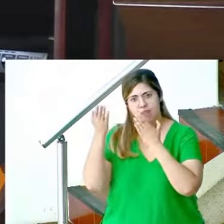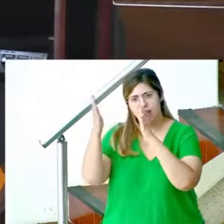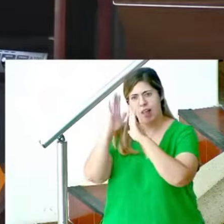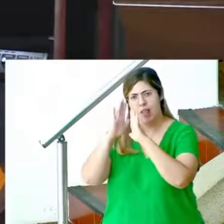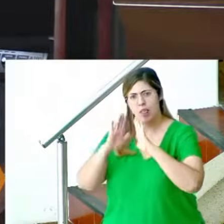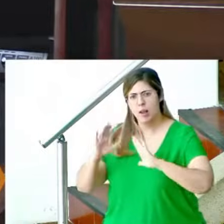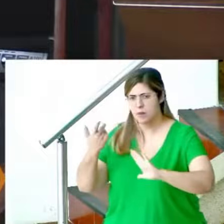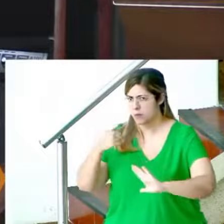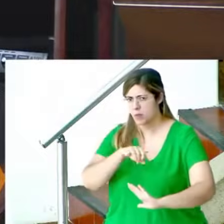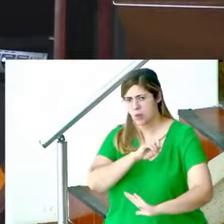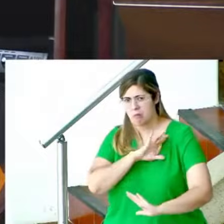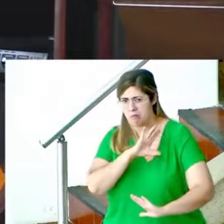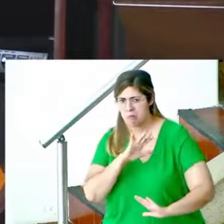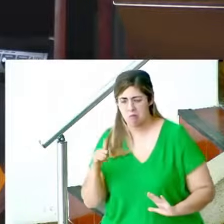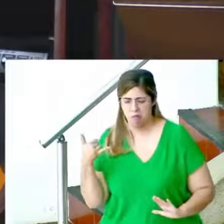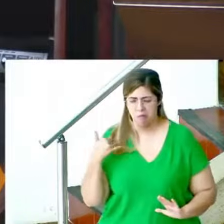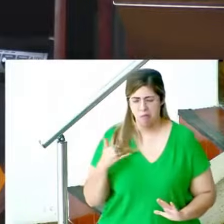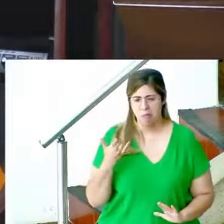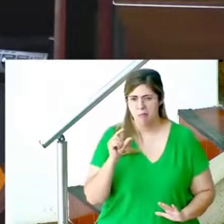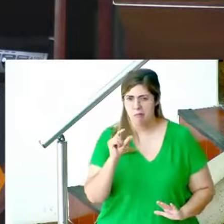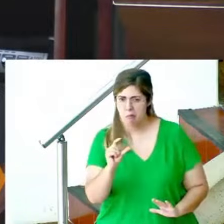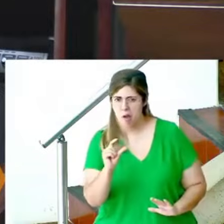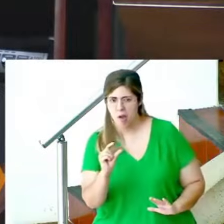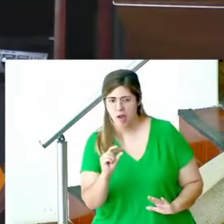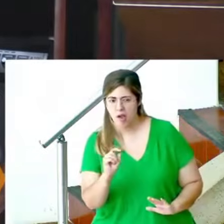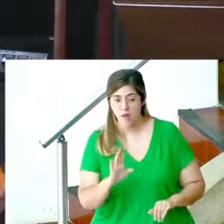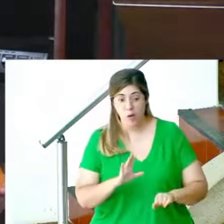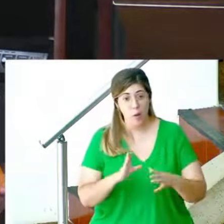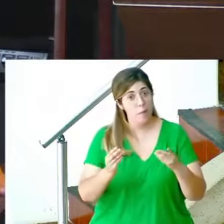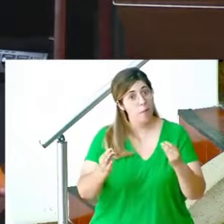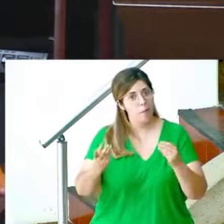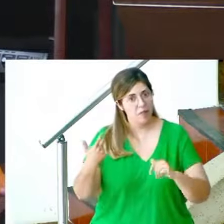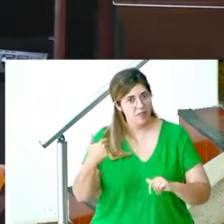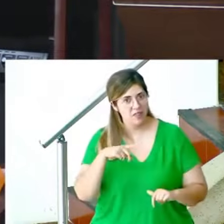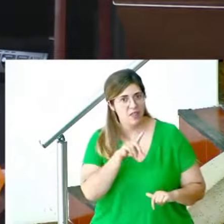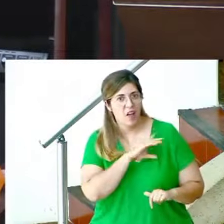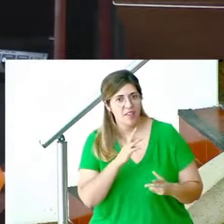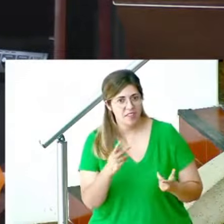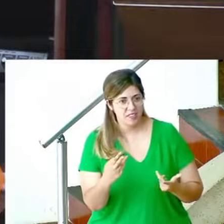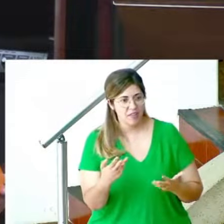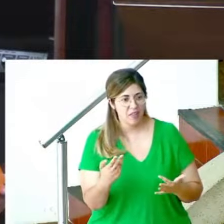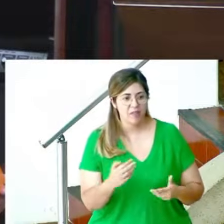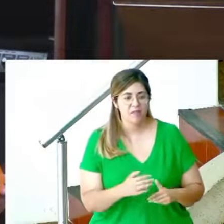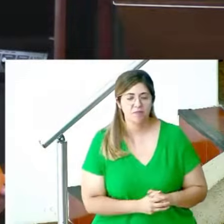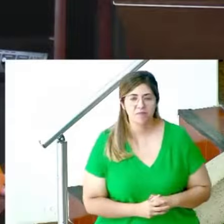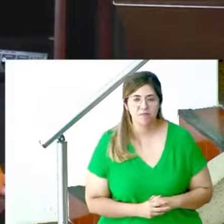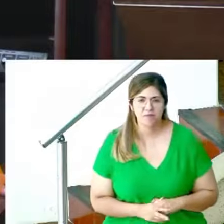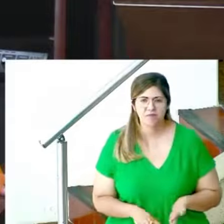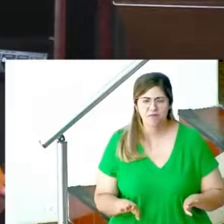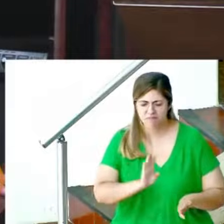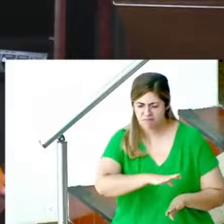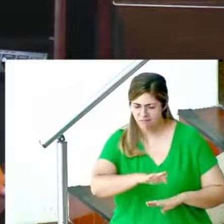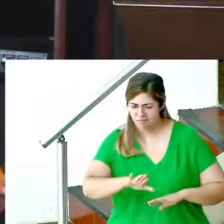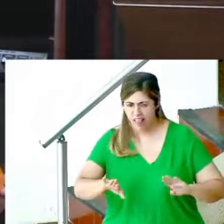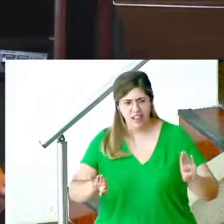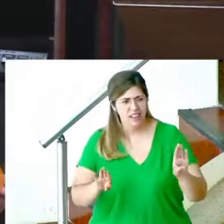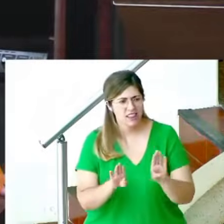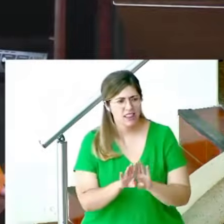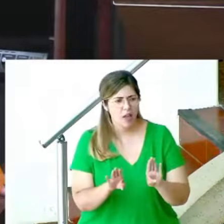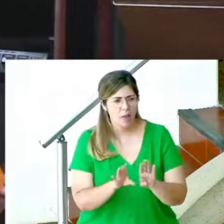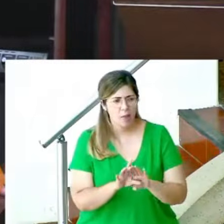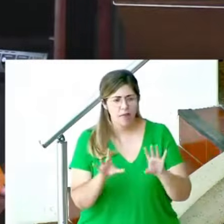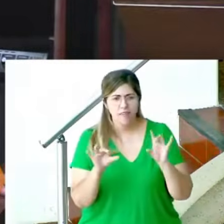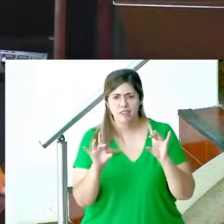com média idade, com muita idade, como nós. As crianças também, e elas têm um privilégio muito grande, porque elas estão